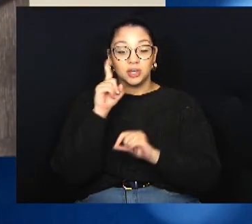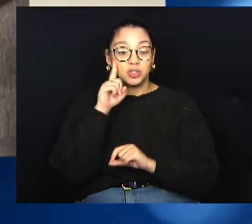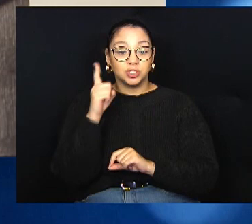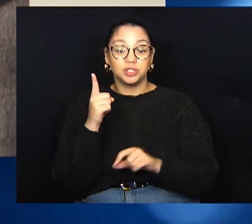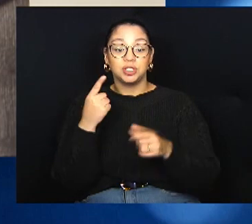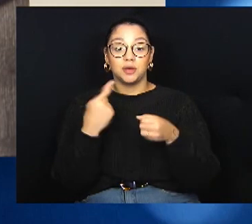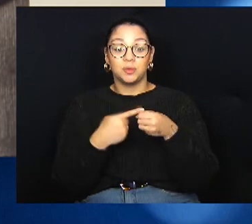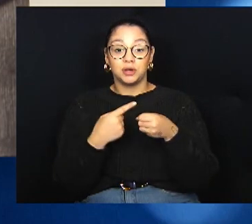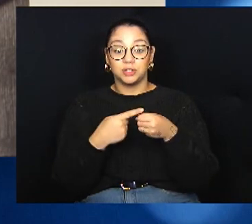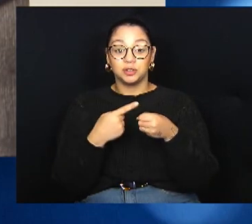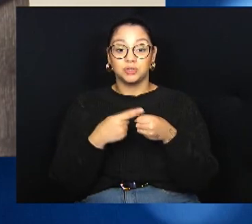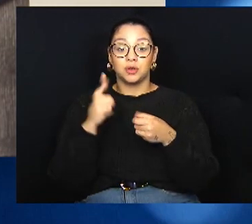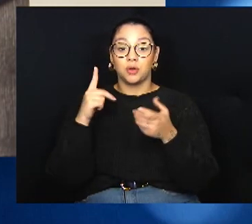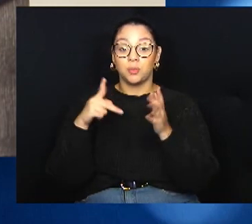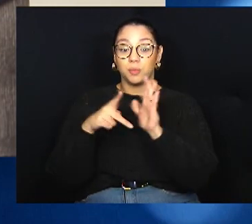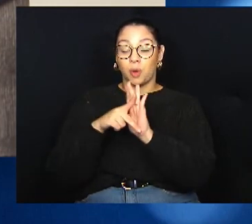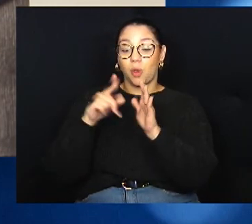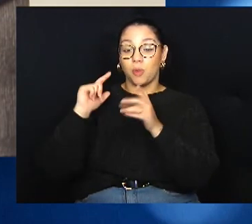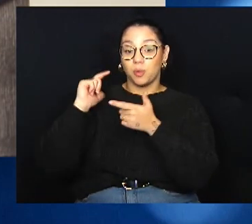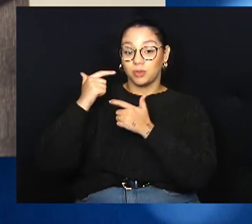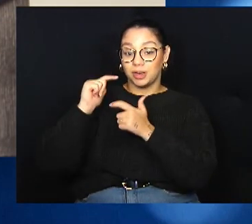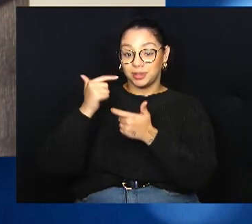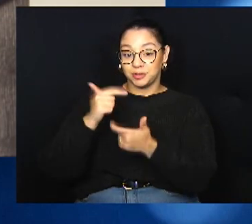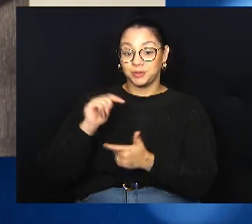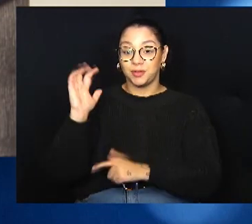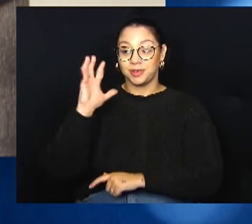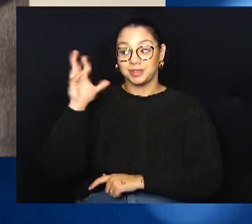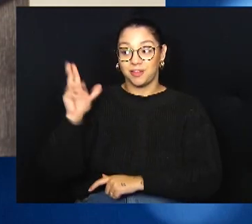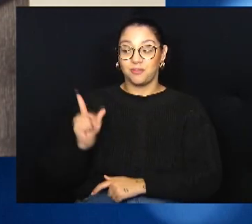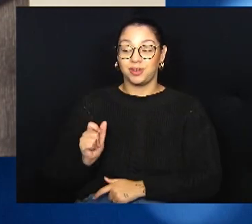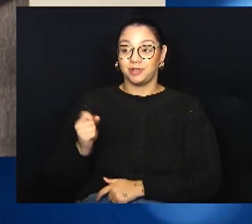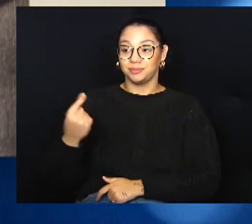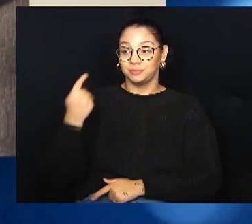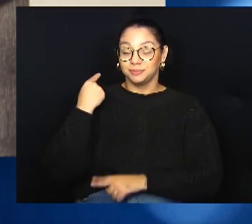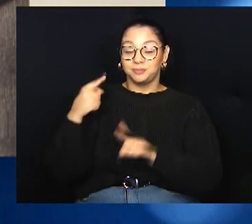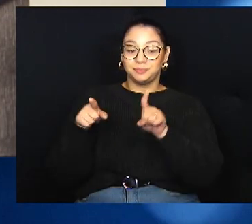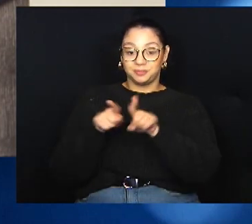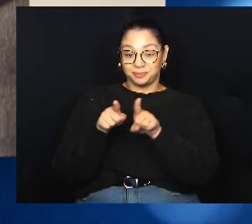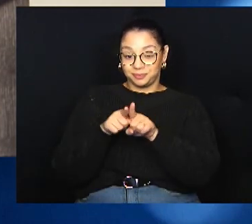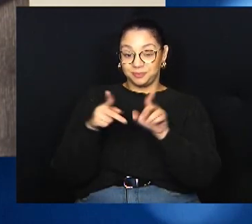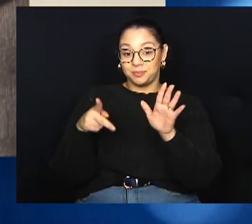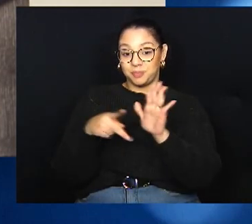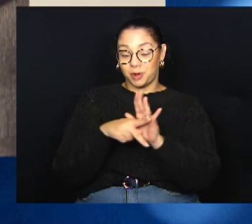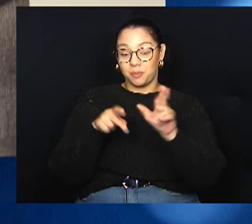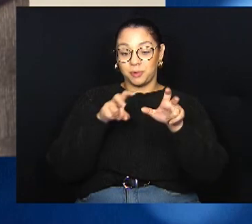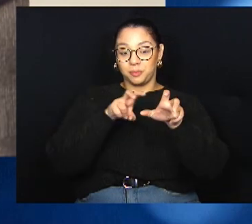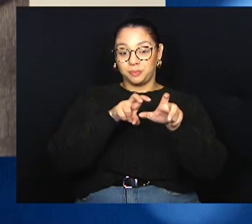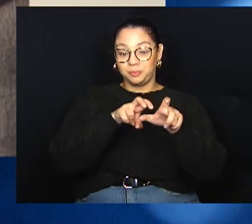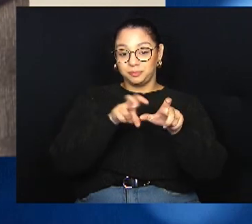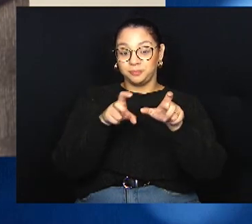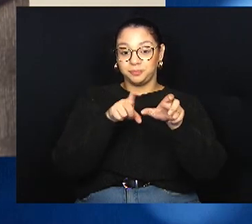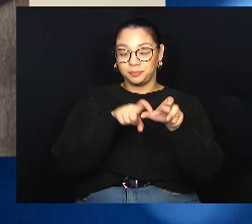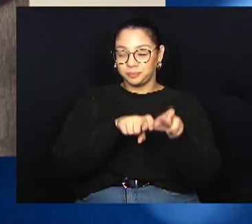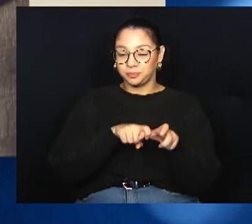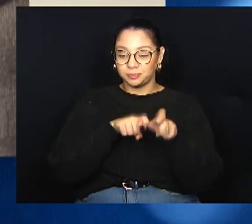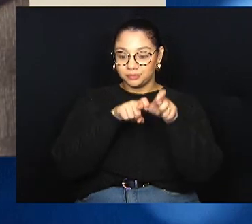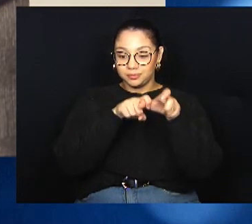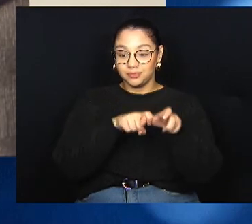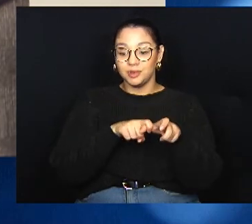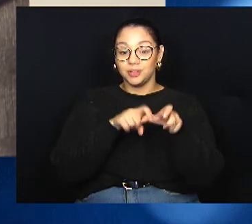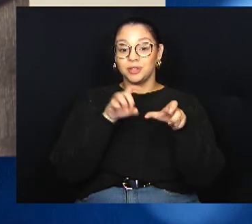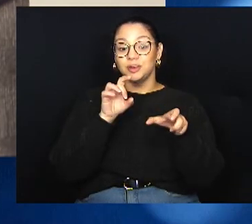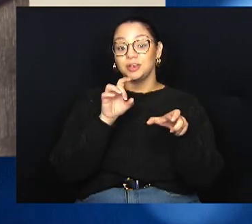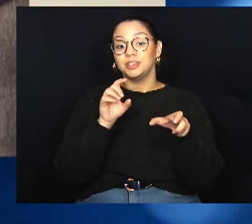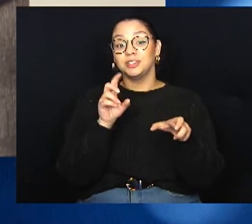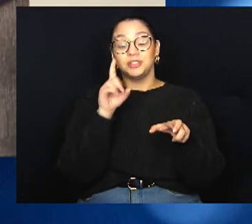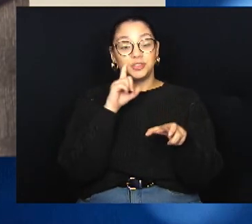das Tradições de Matrizes Africanas e das Nações do Candomblé deixem de serem celebradas em 30 de